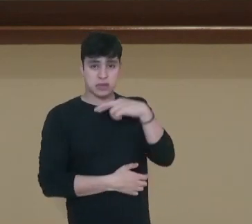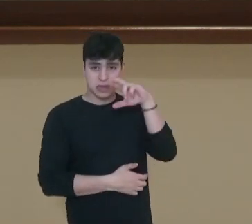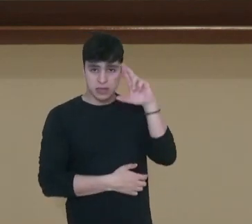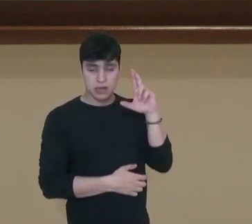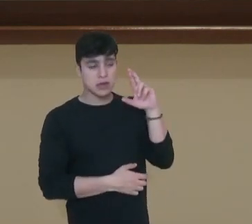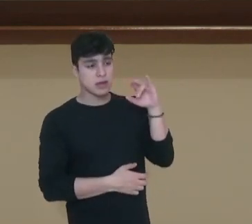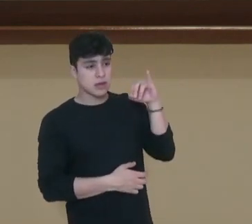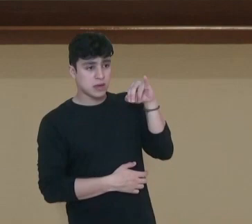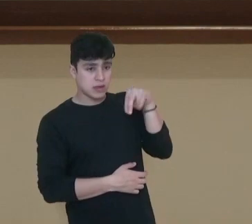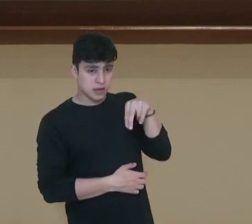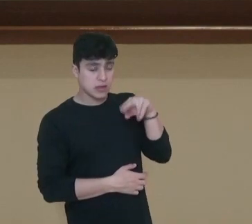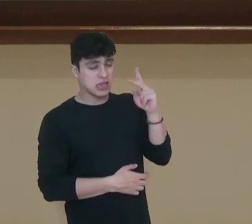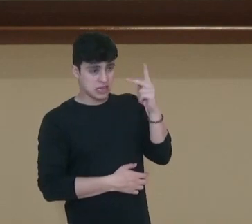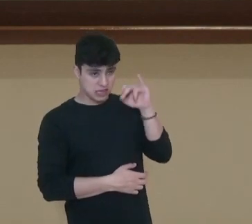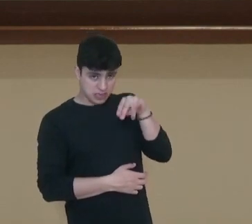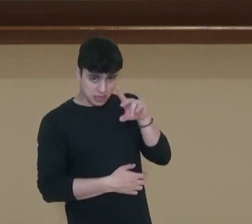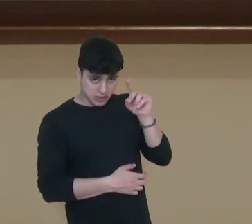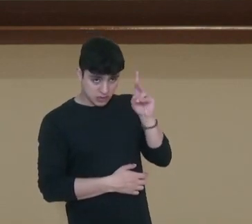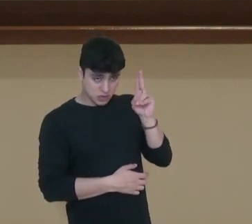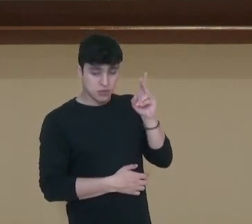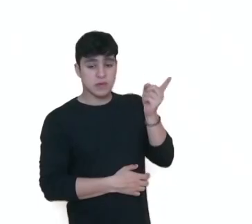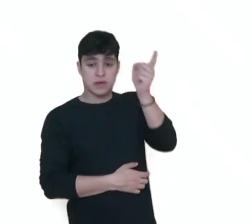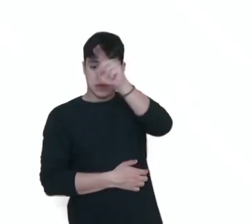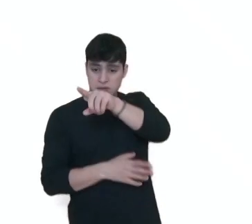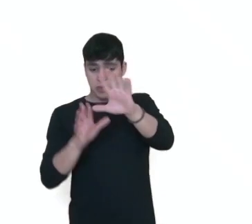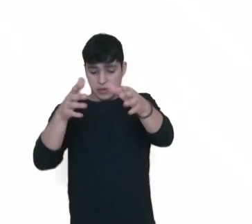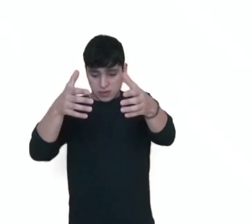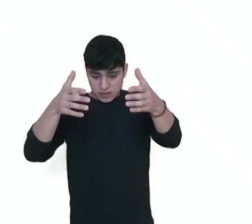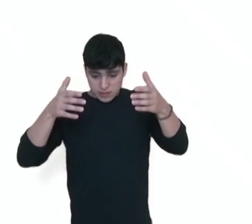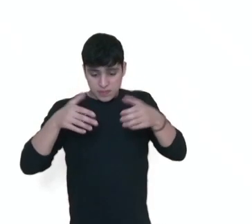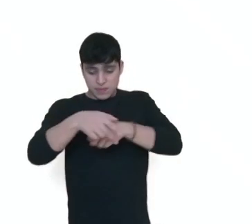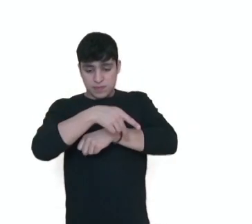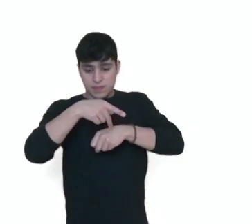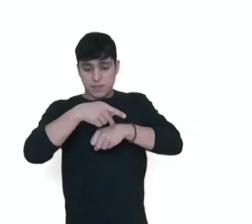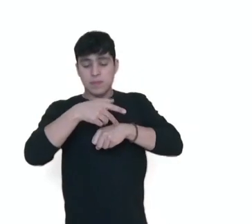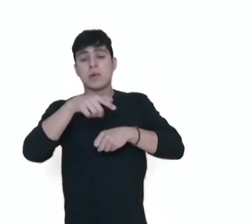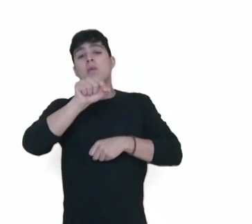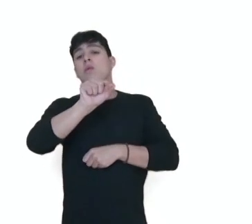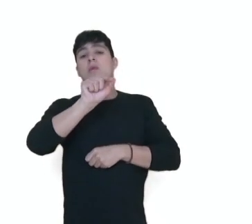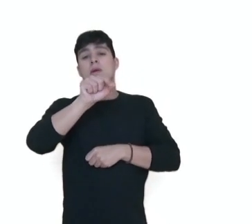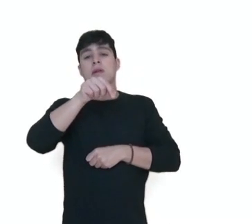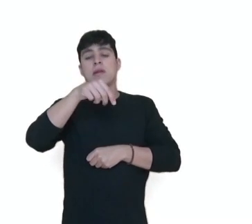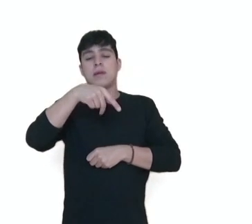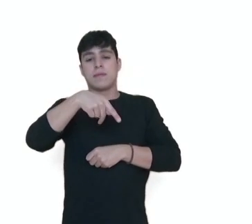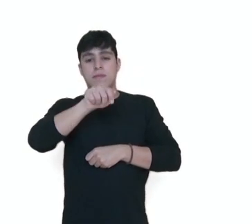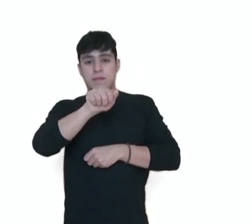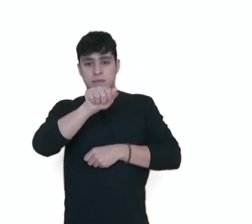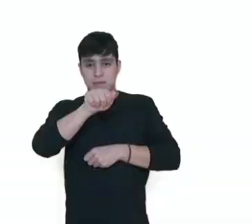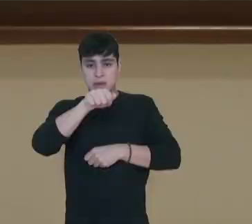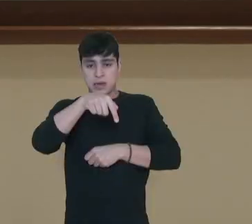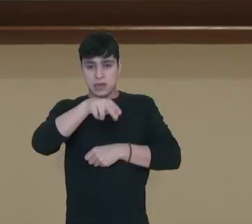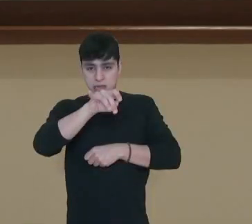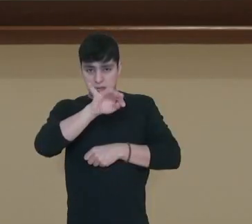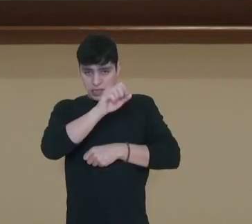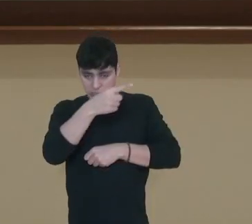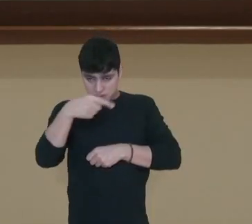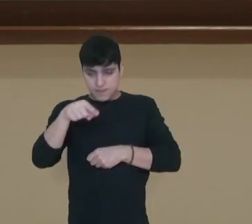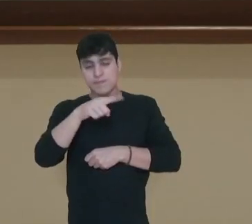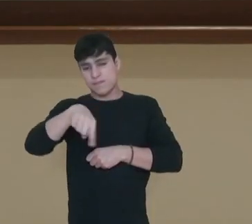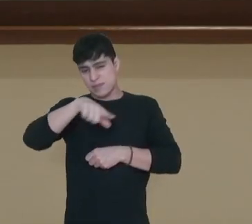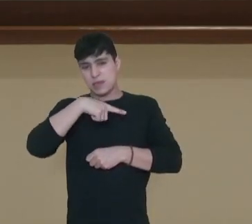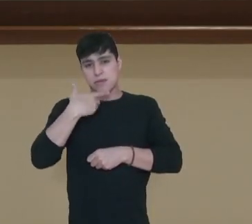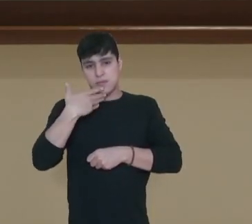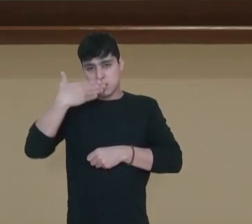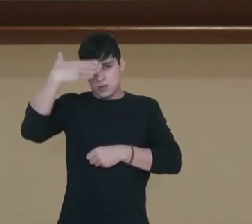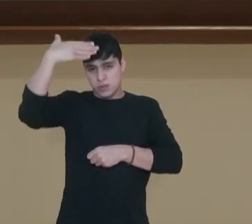sua maioria. Do outro lado, a República do Paquistão, onde vão ter muçulmanos. Bom, a independência da